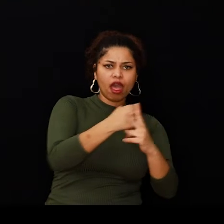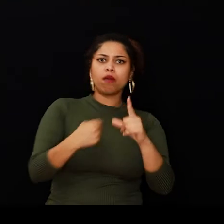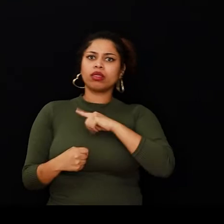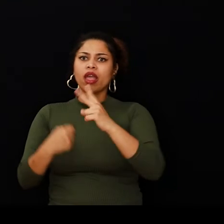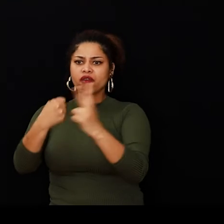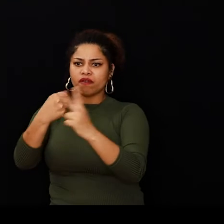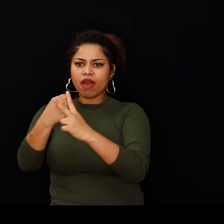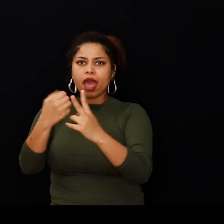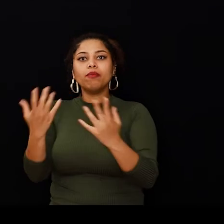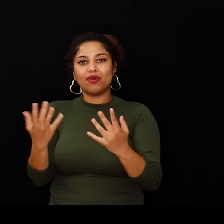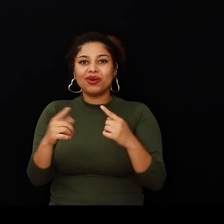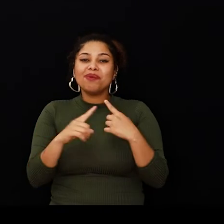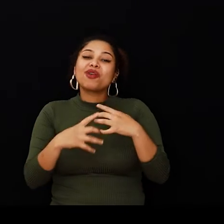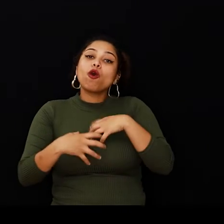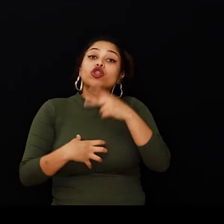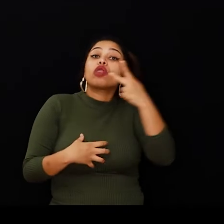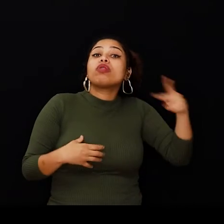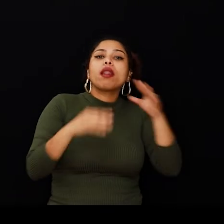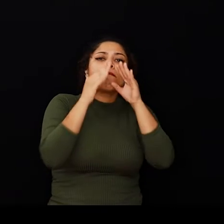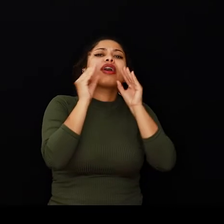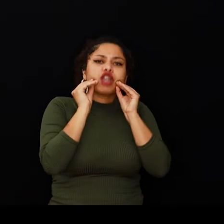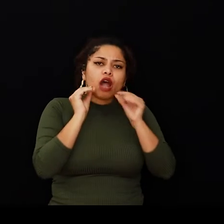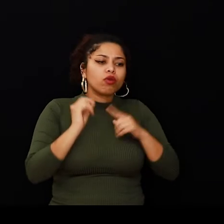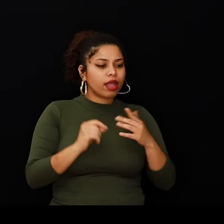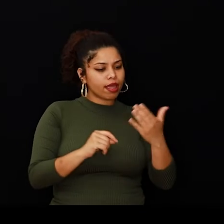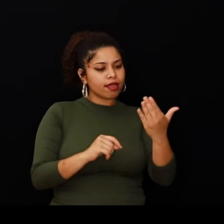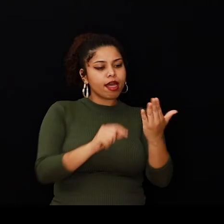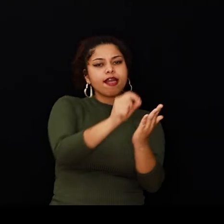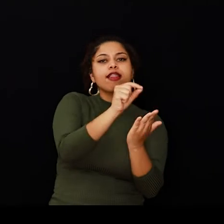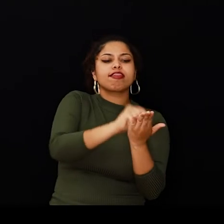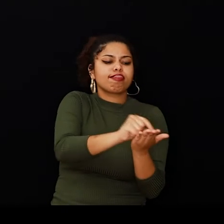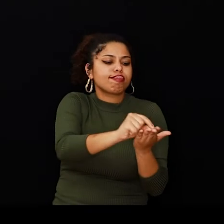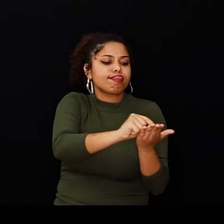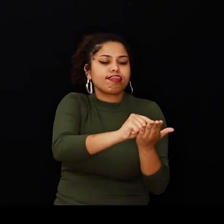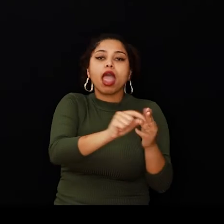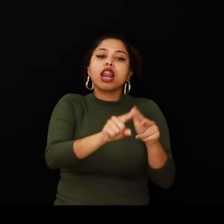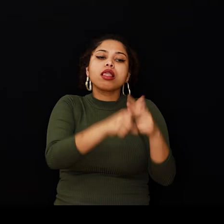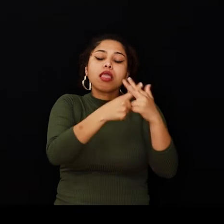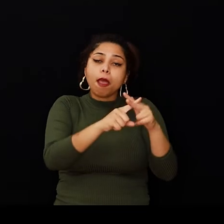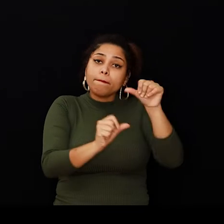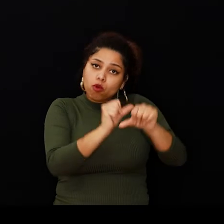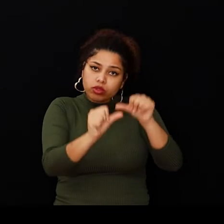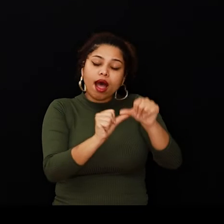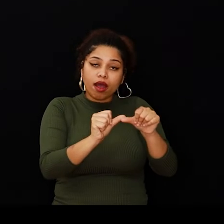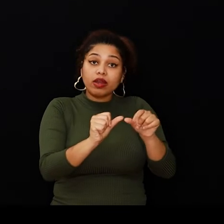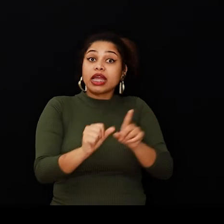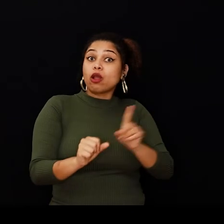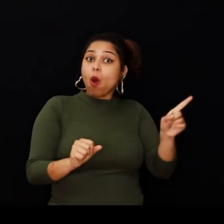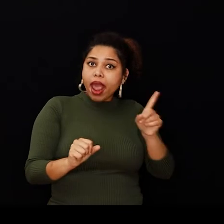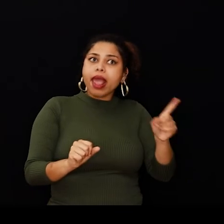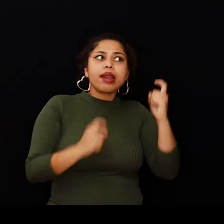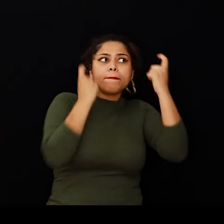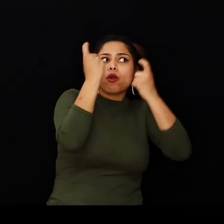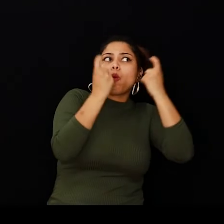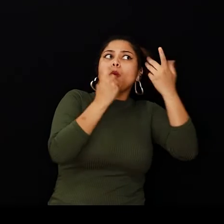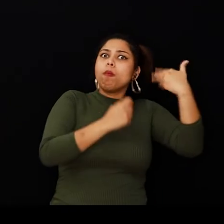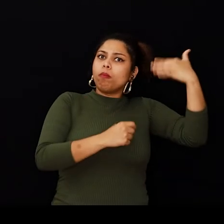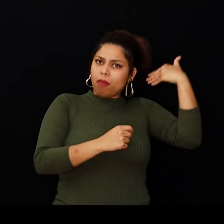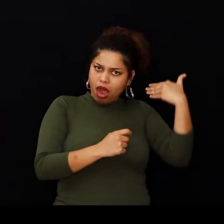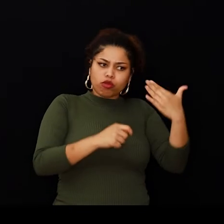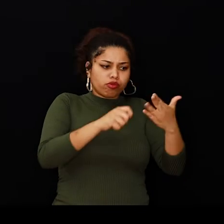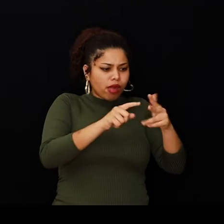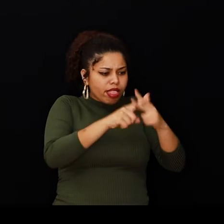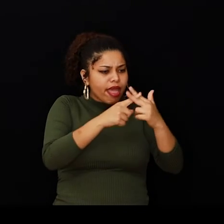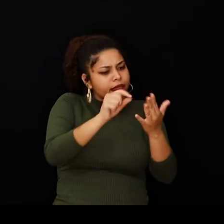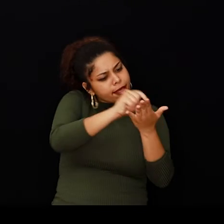qual o Machado faz rasuras, né? Então, essa troca dos tempos verbais é algo que ele está realmente trabalhando no manuscrito.